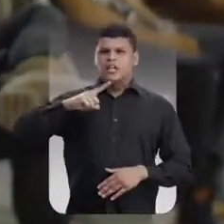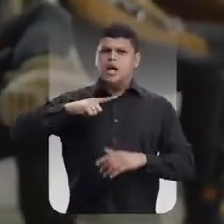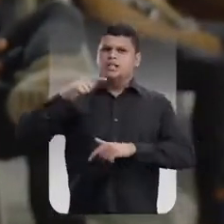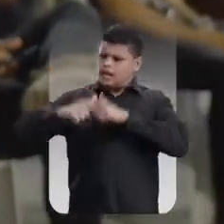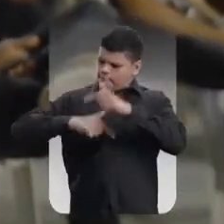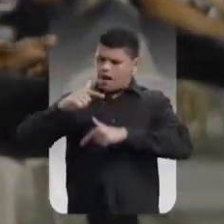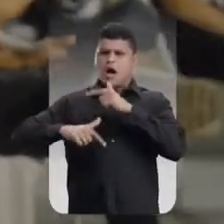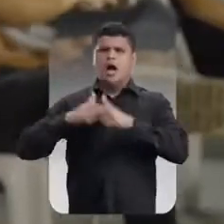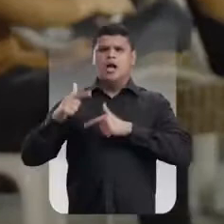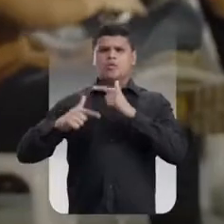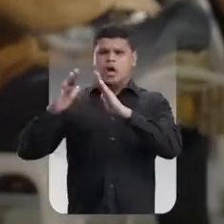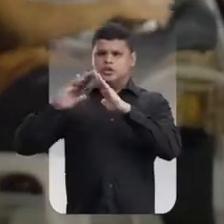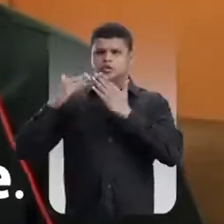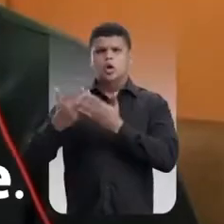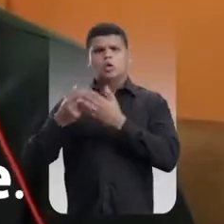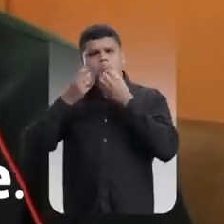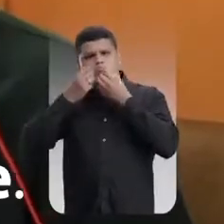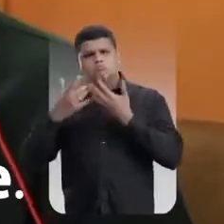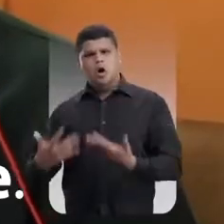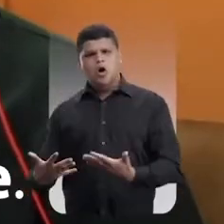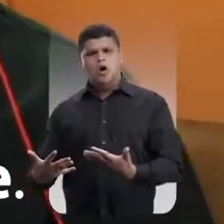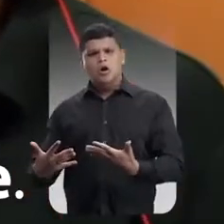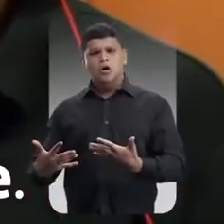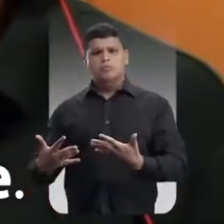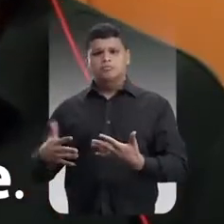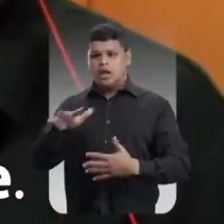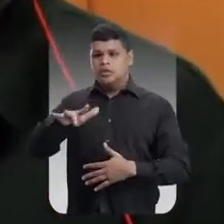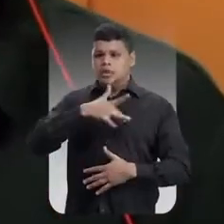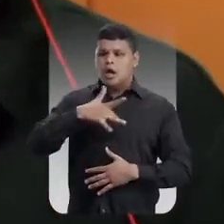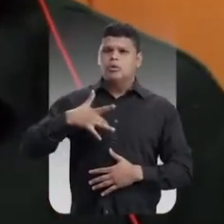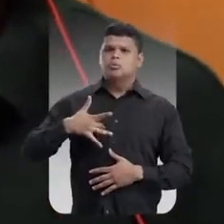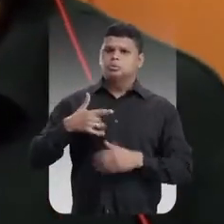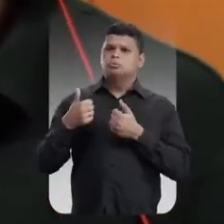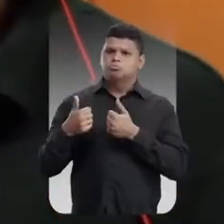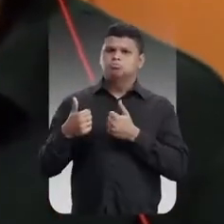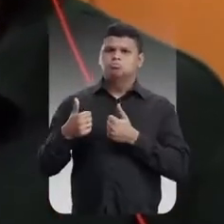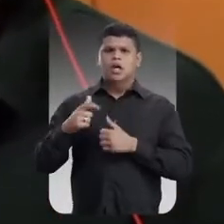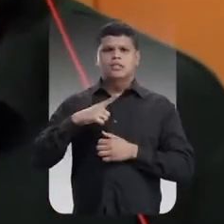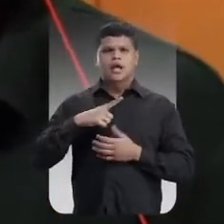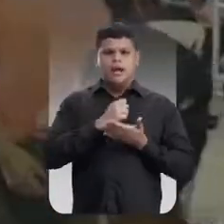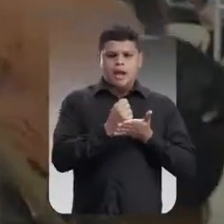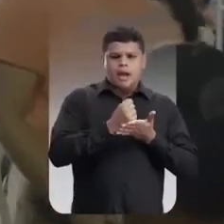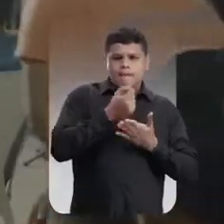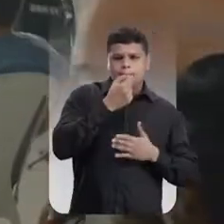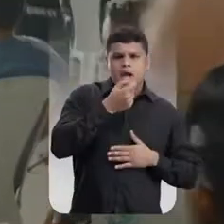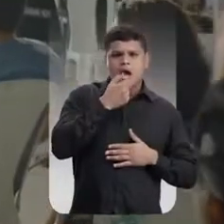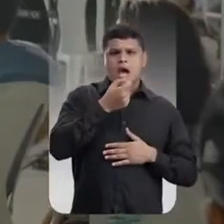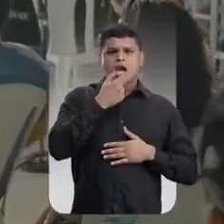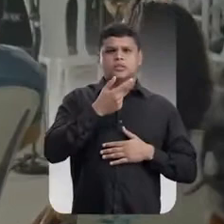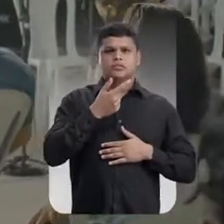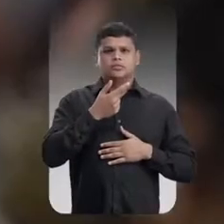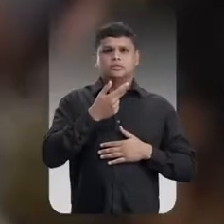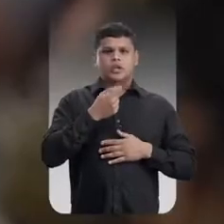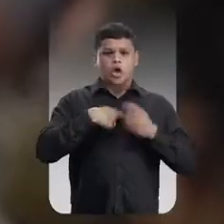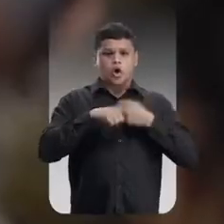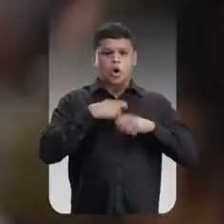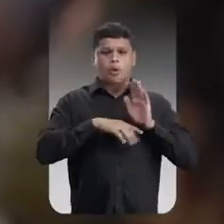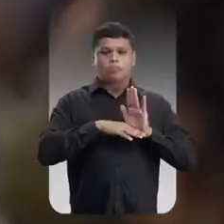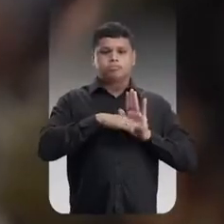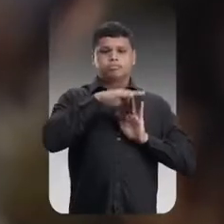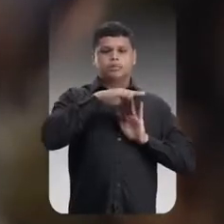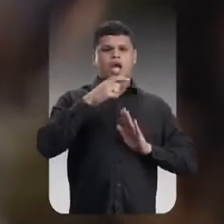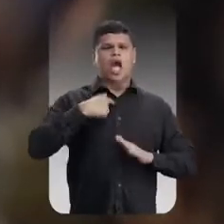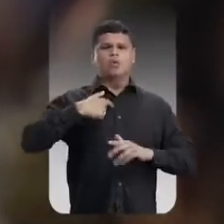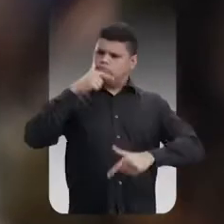as escolas funcionam. Funciona o serviço de saúde, tem remédio, as coisas andam, a economia anda. Eu